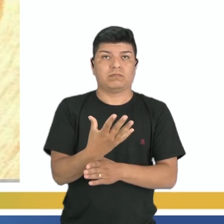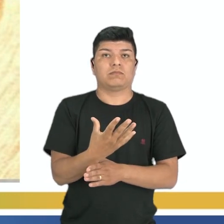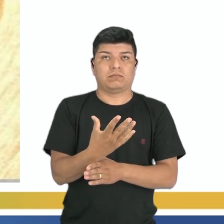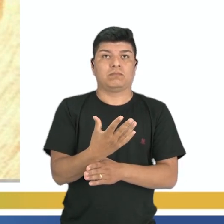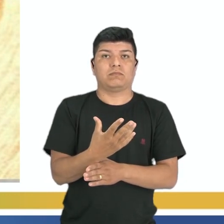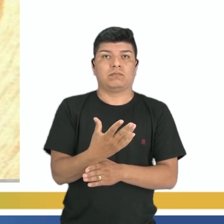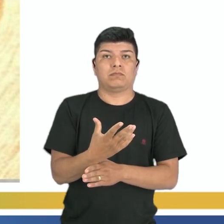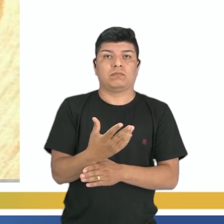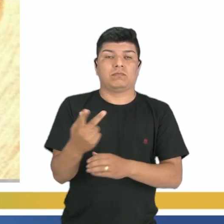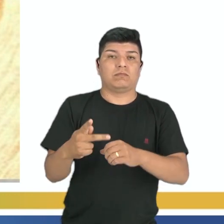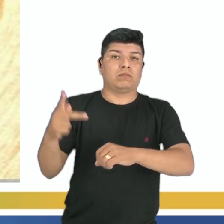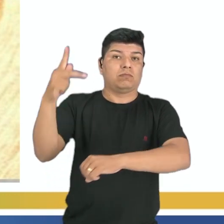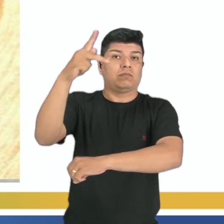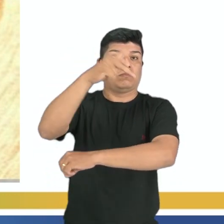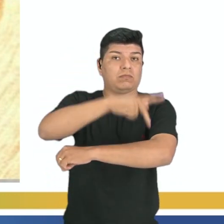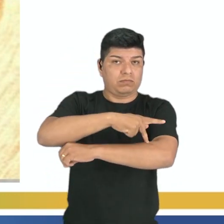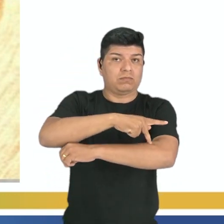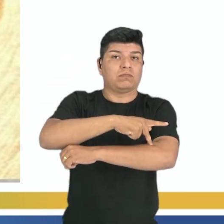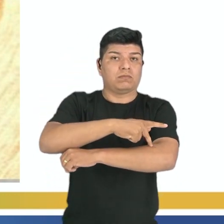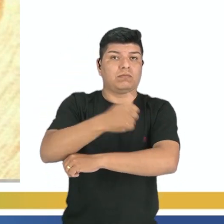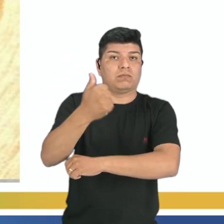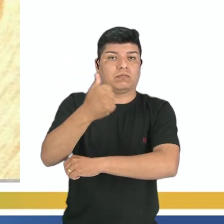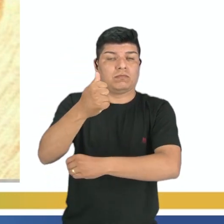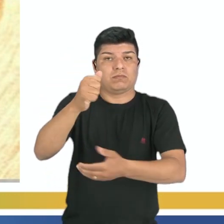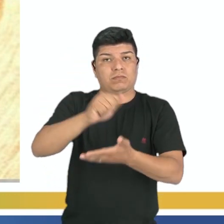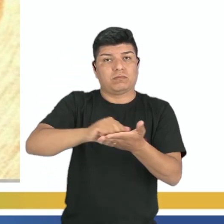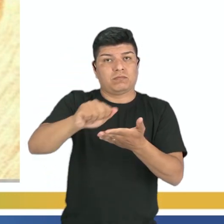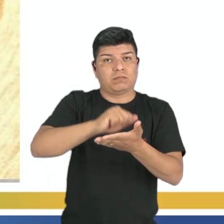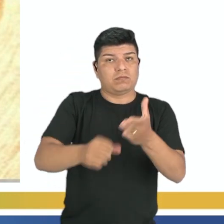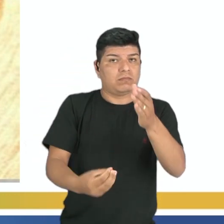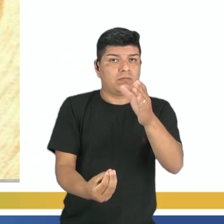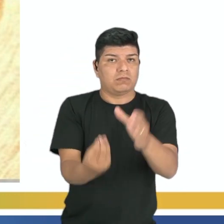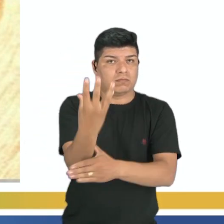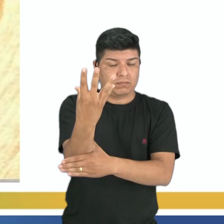tá? Então, ela foi a primeira forma de escrita, né, na realidade.